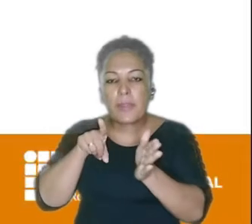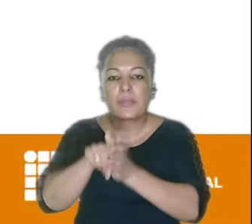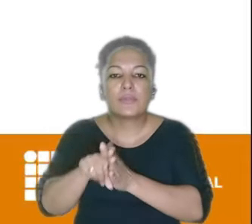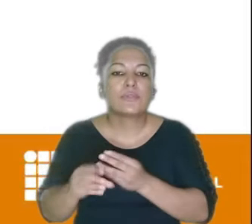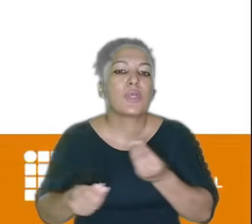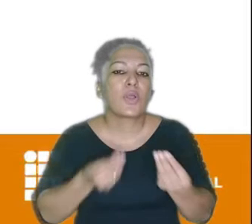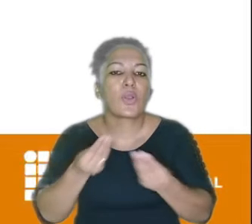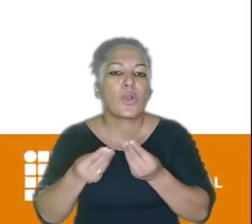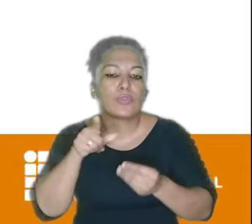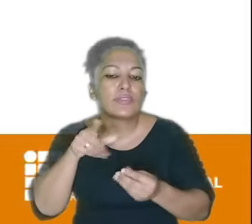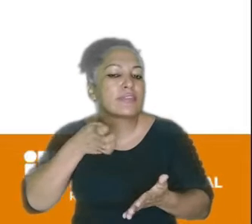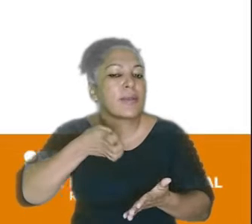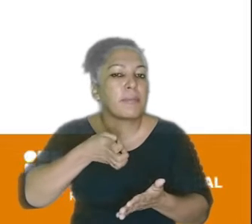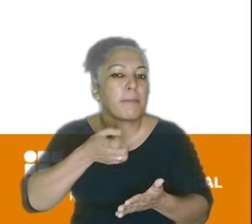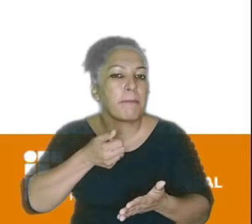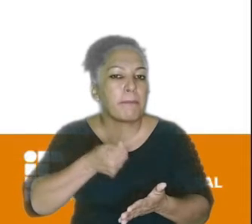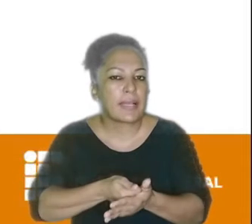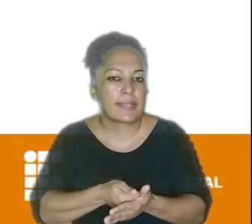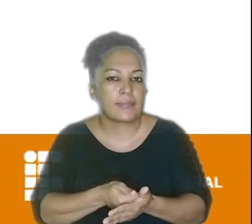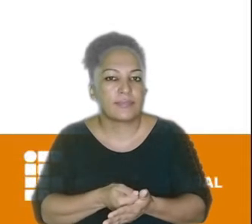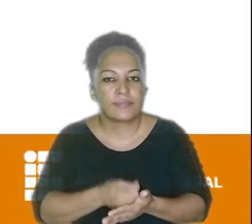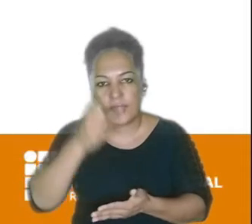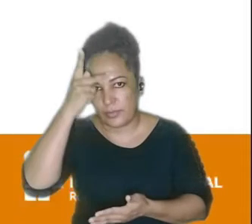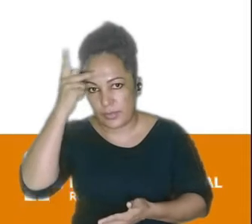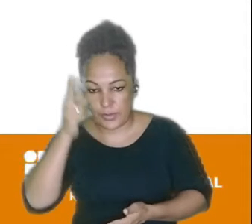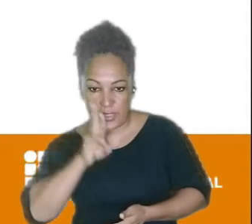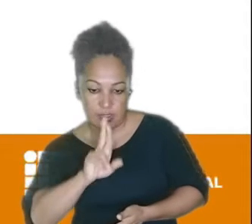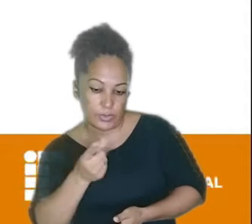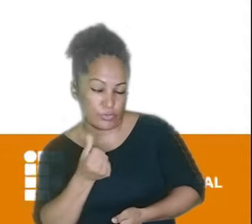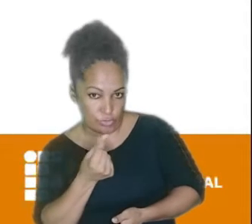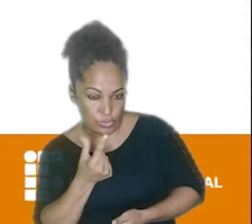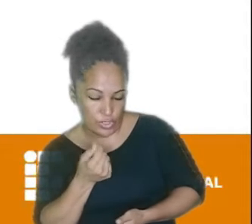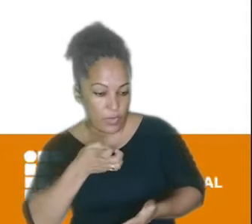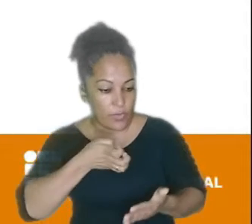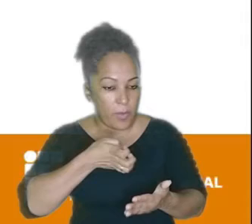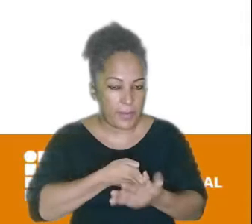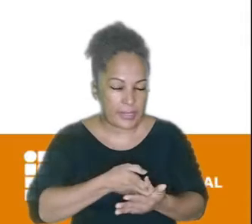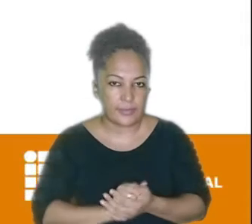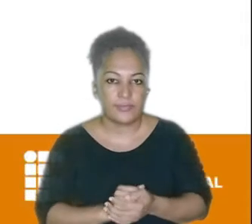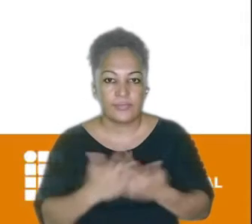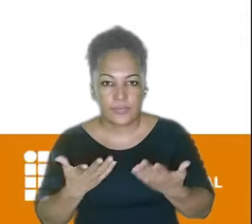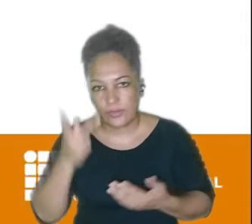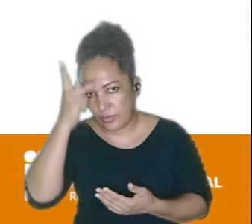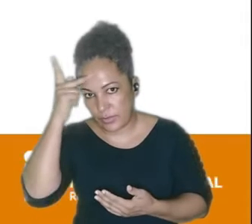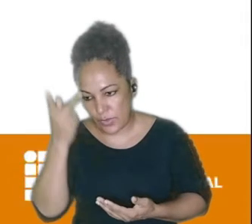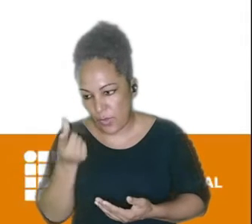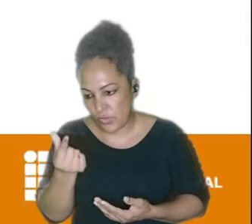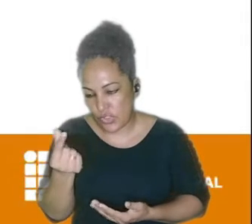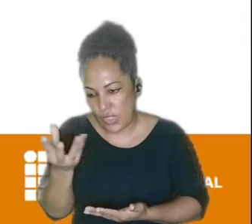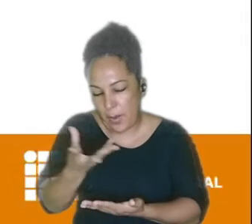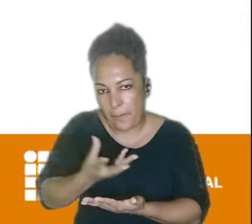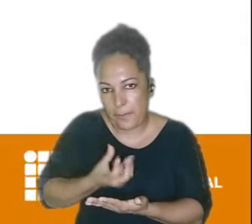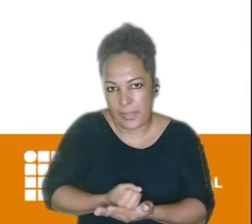pergunta a forma de pagamento e o passageiro responde dinheiro. Assim, o